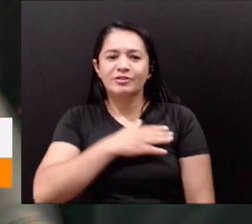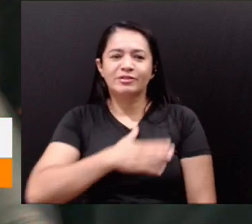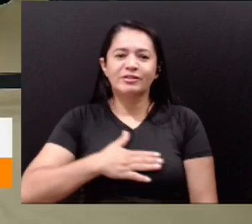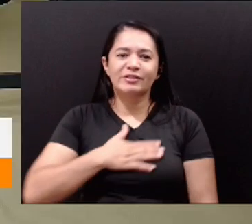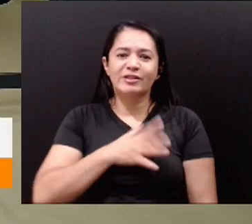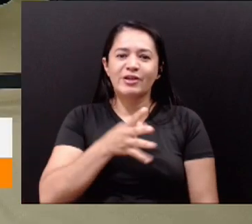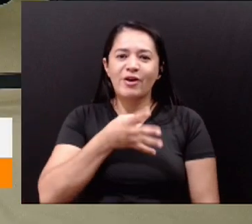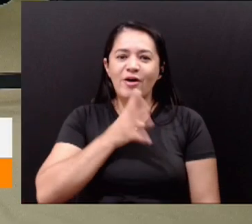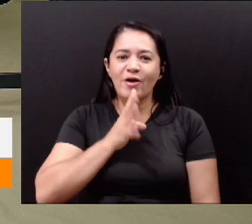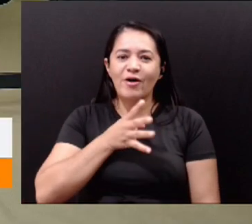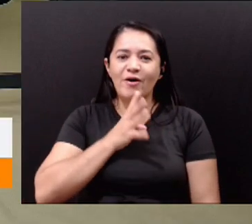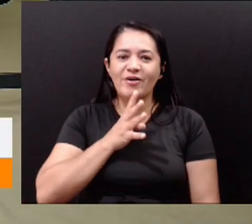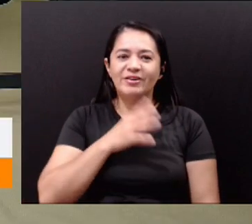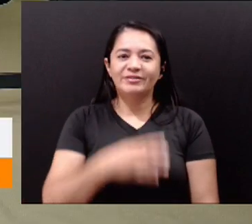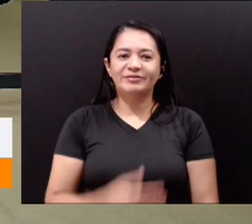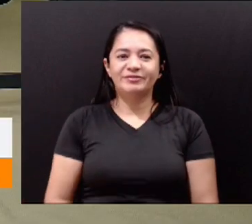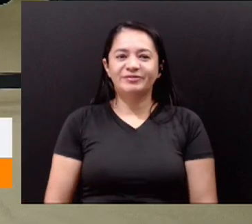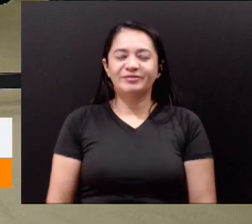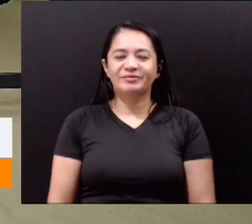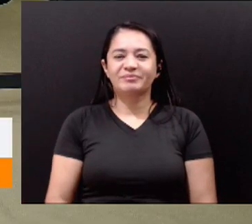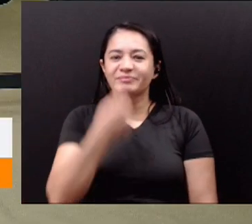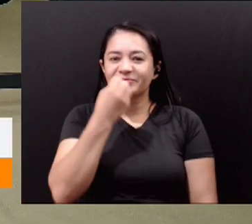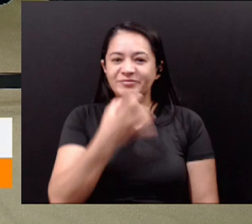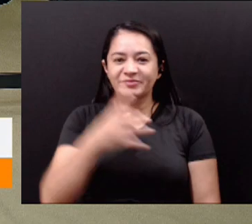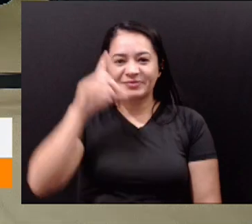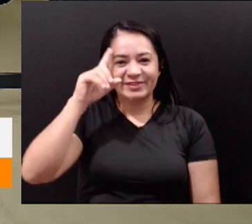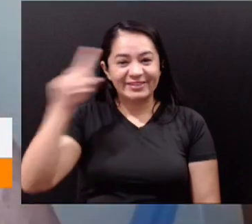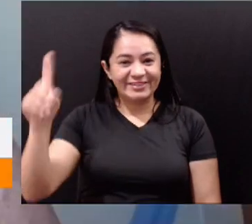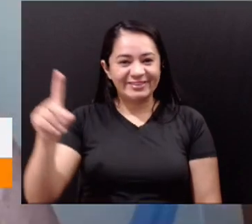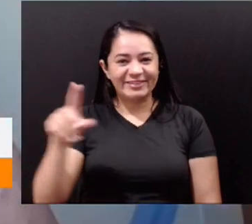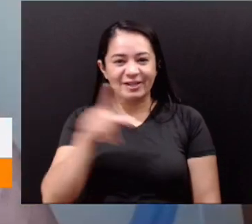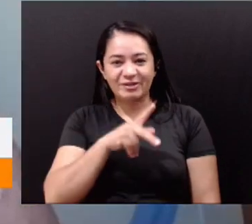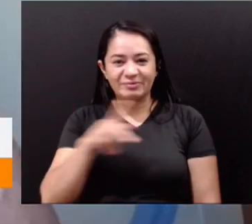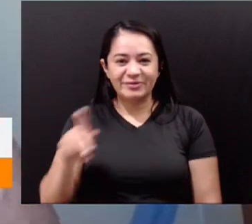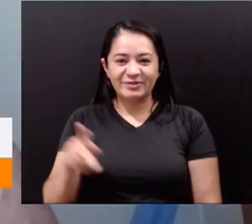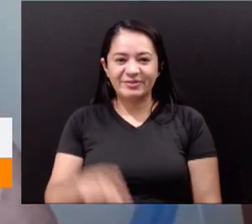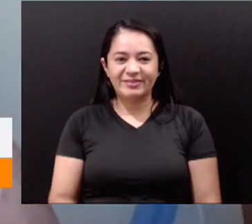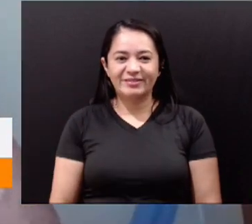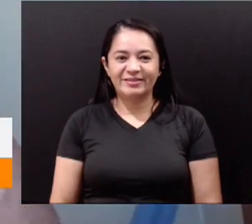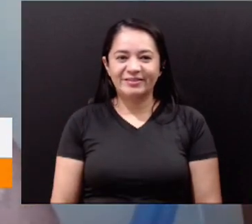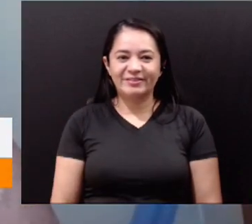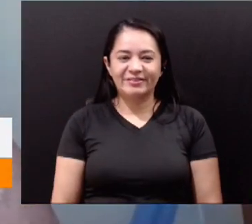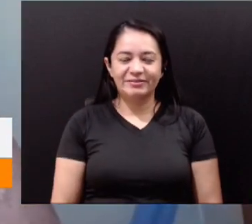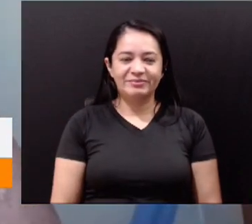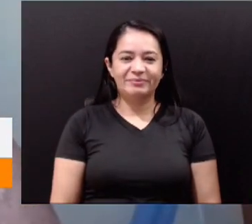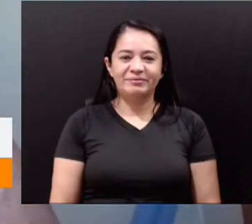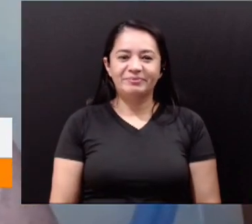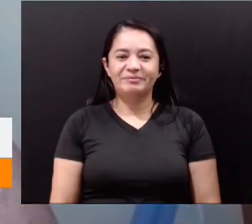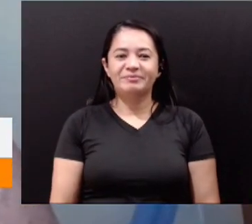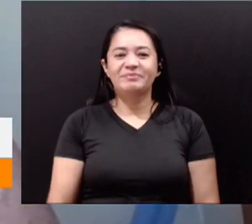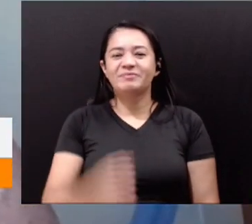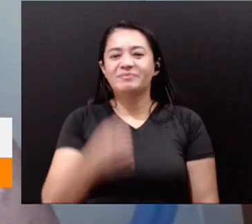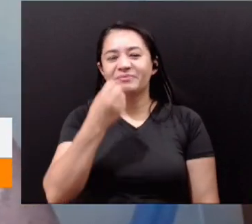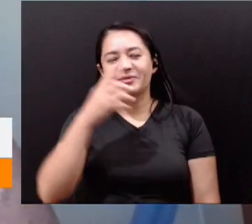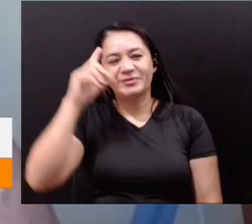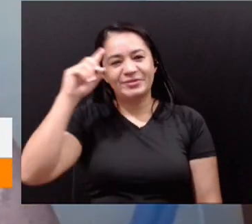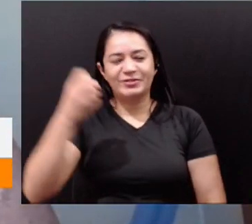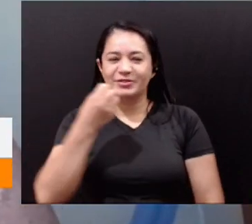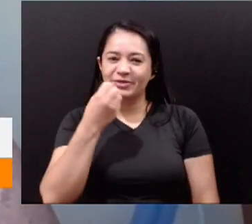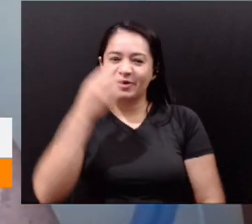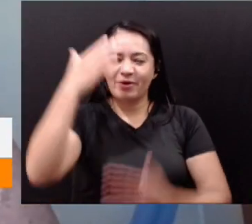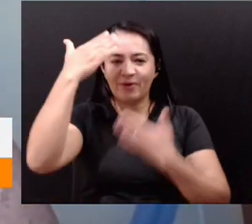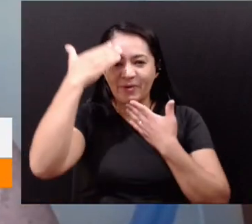Então, bom dia para a professora Denise, seja bem-vinda. Bom dia, muito obrigada pelo convite.